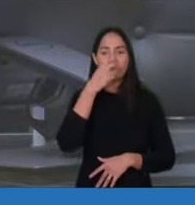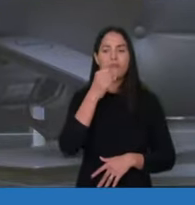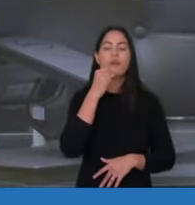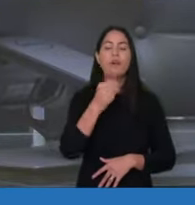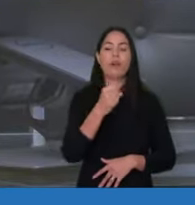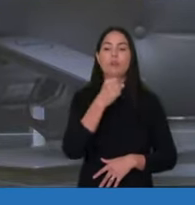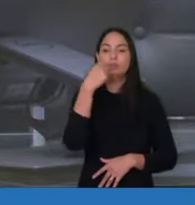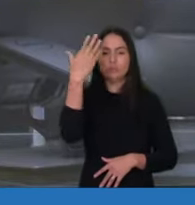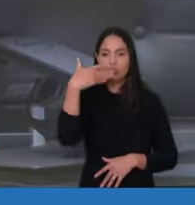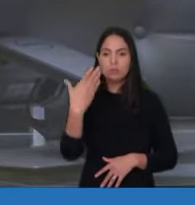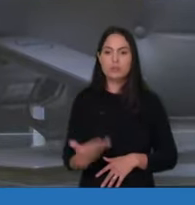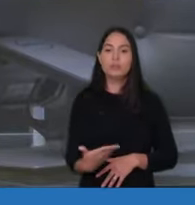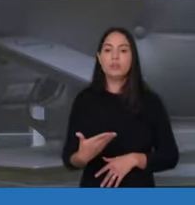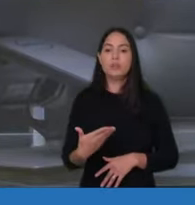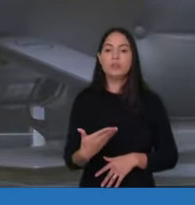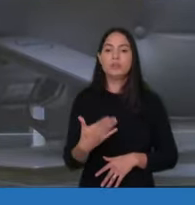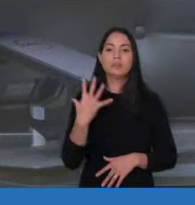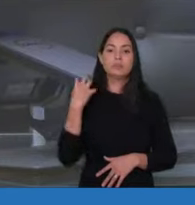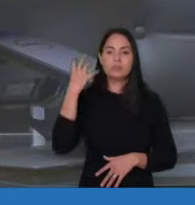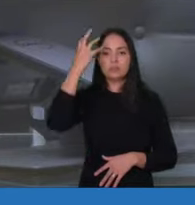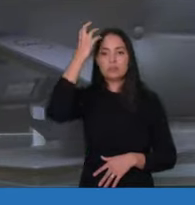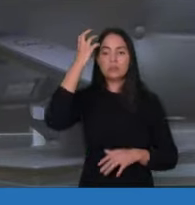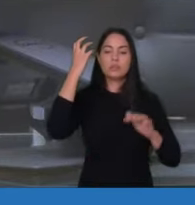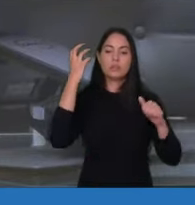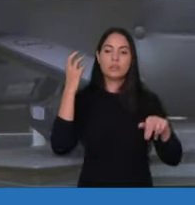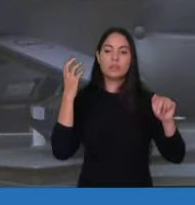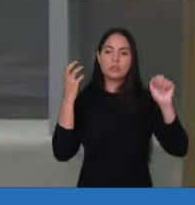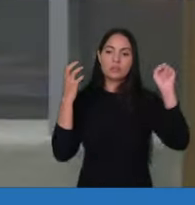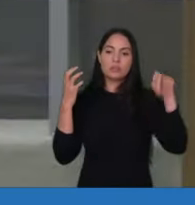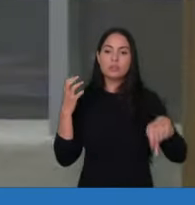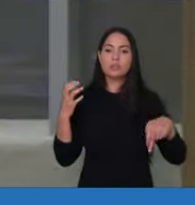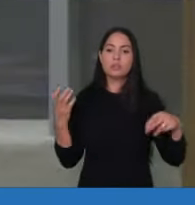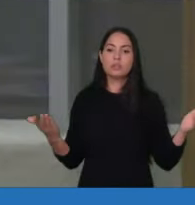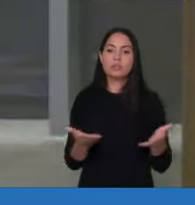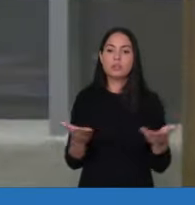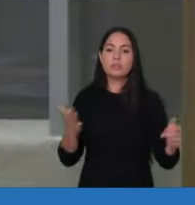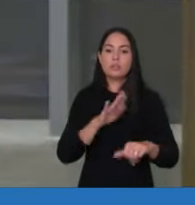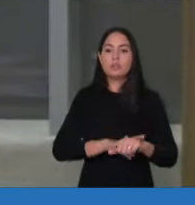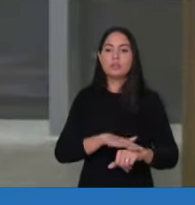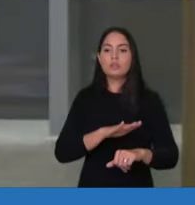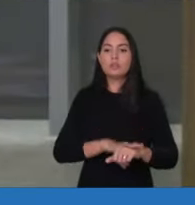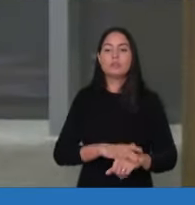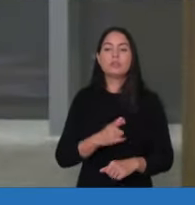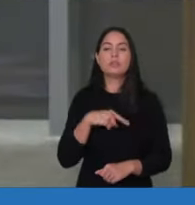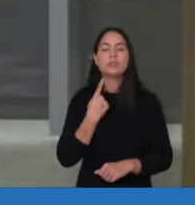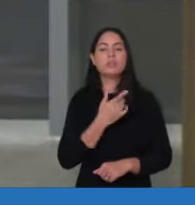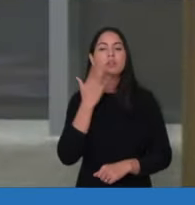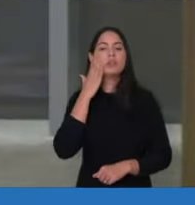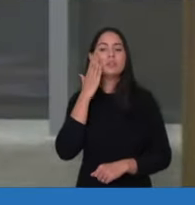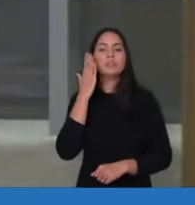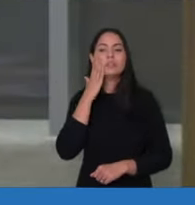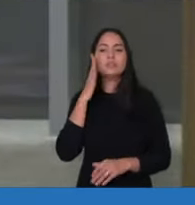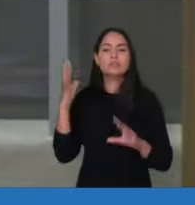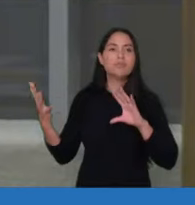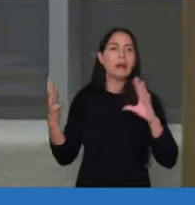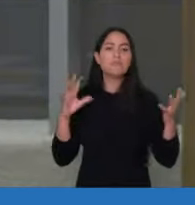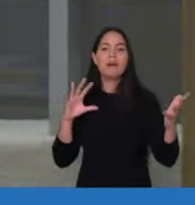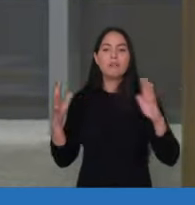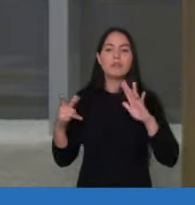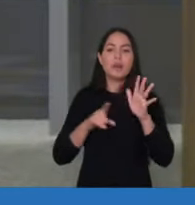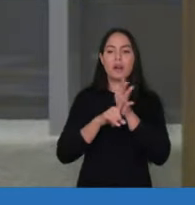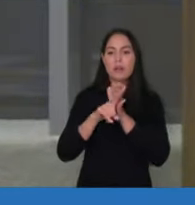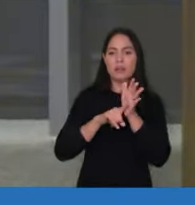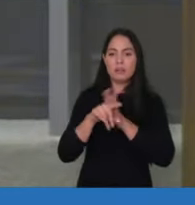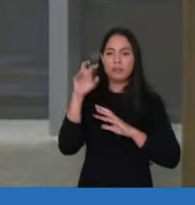Marielle Franco e Anderson Silva. Essa sessão nesse mesmo momento em que se desdobram as investigações